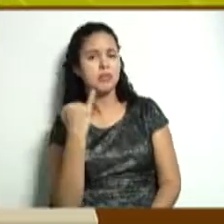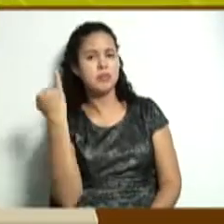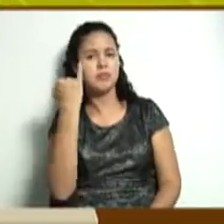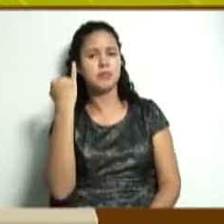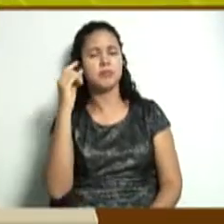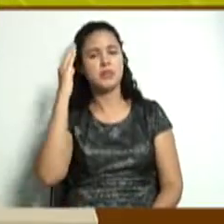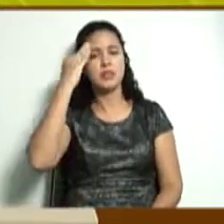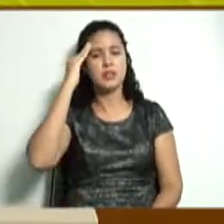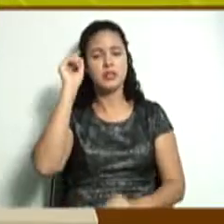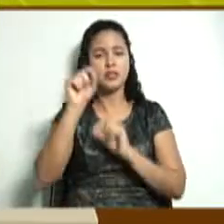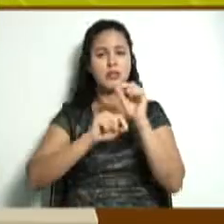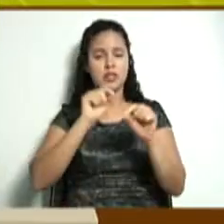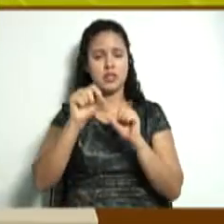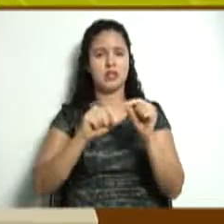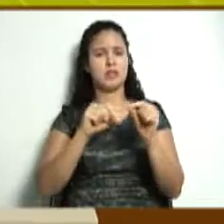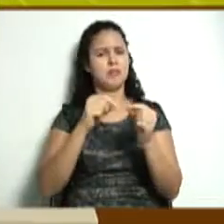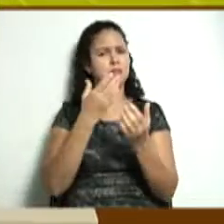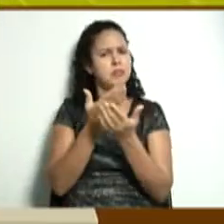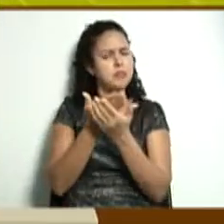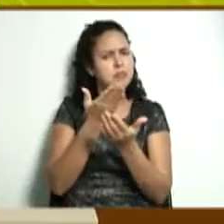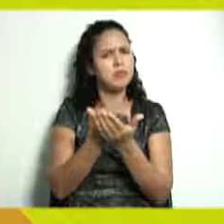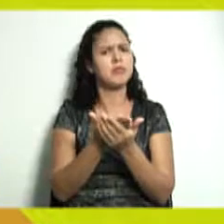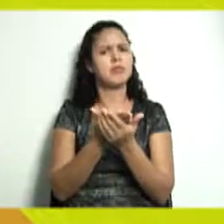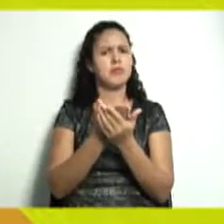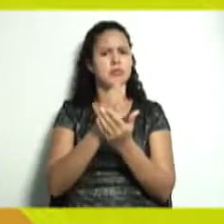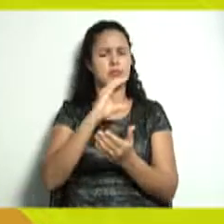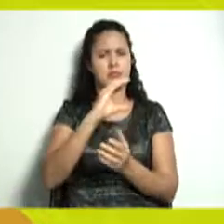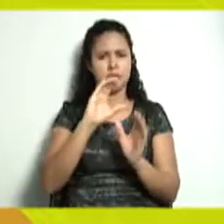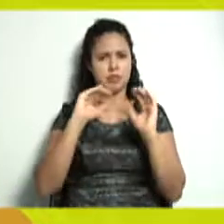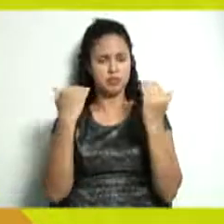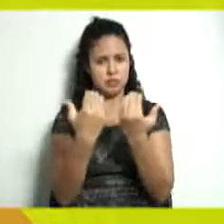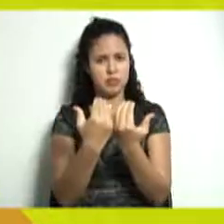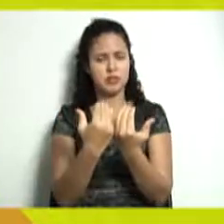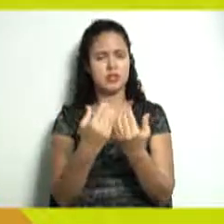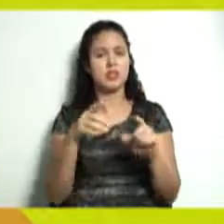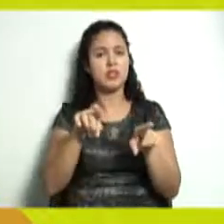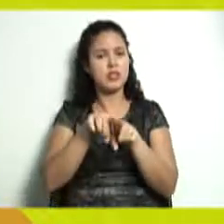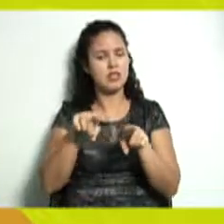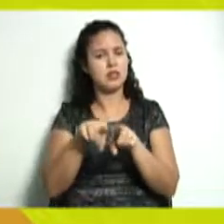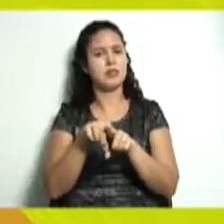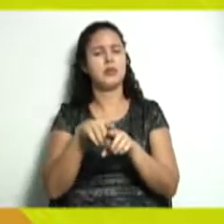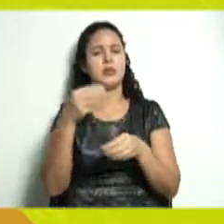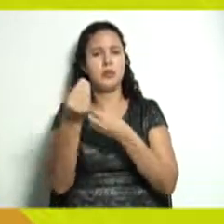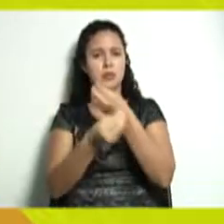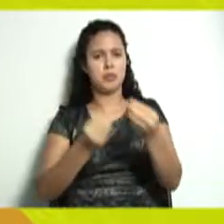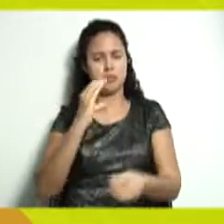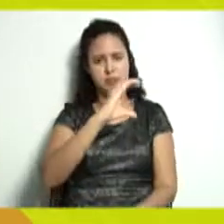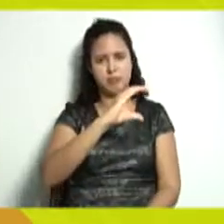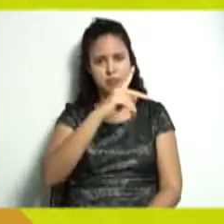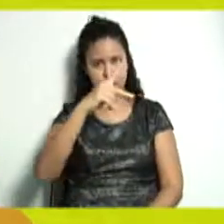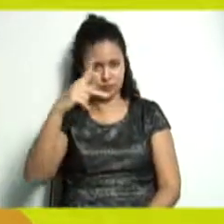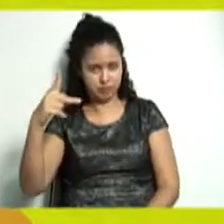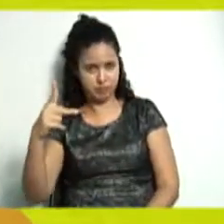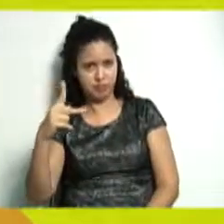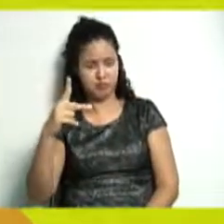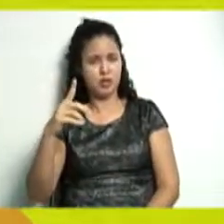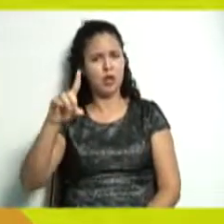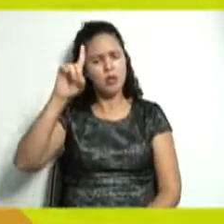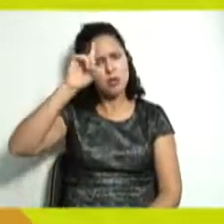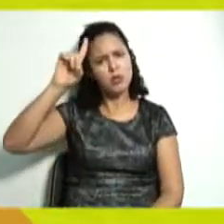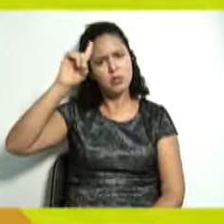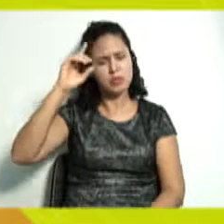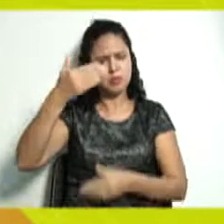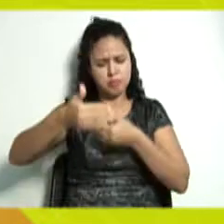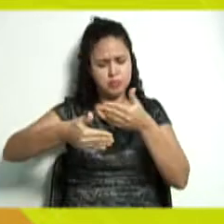entender o significado das cooperativas para a comunidade, né? E por fim, a contribuição das cooperativas no